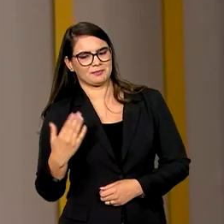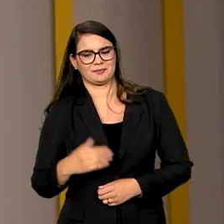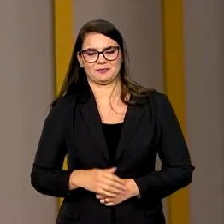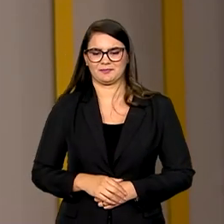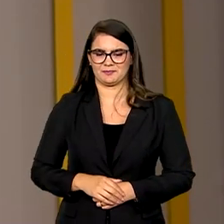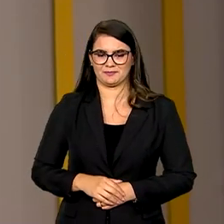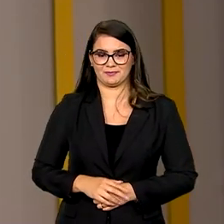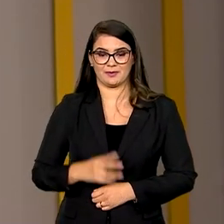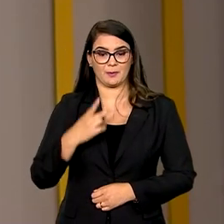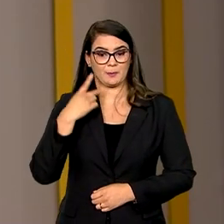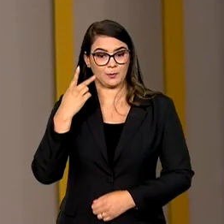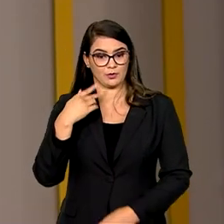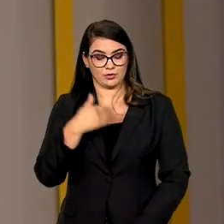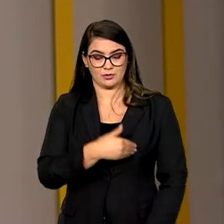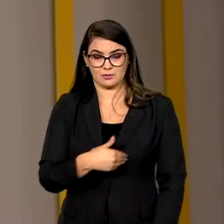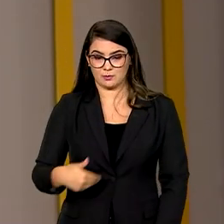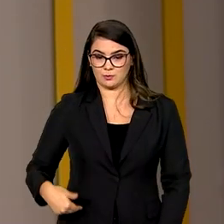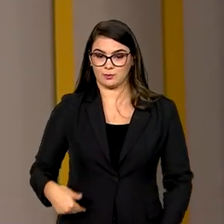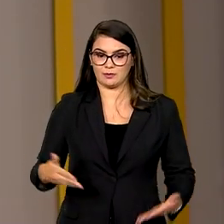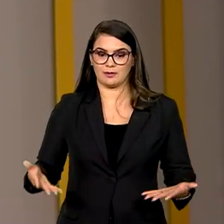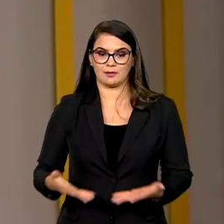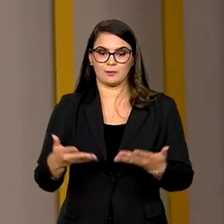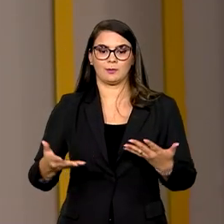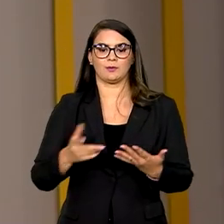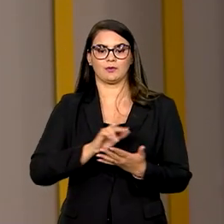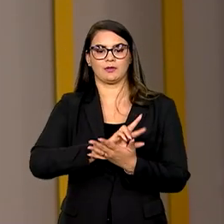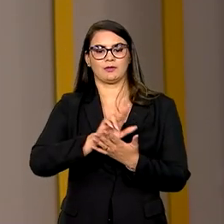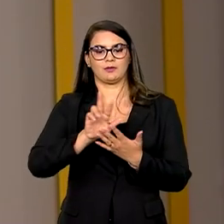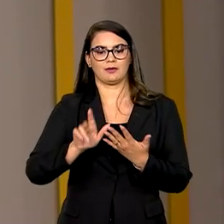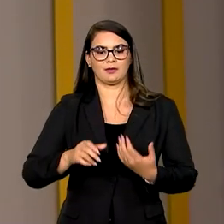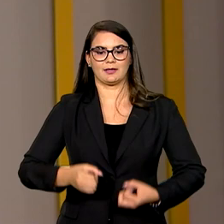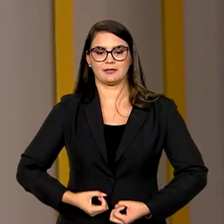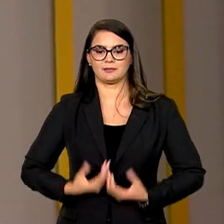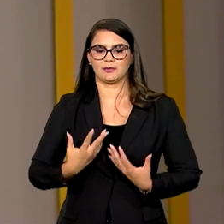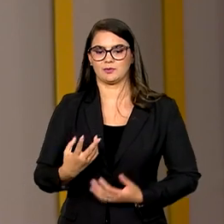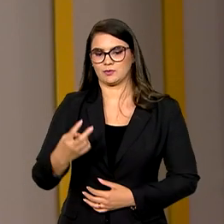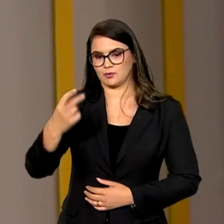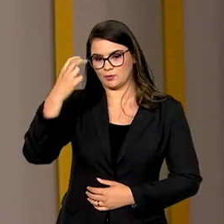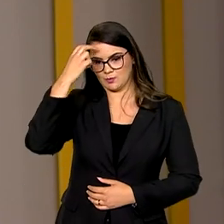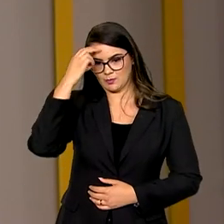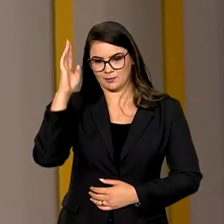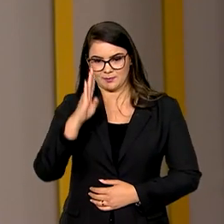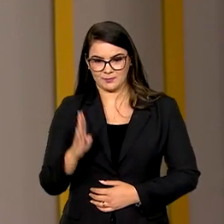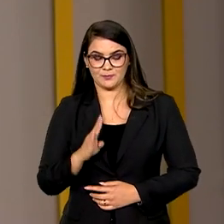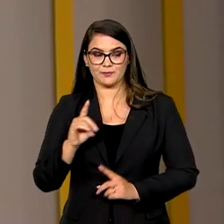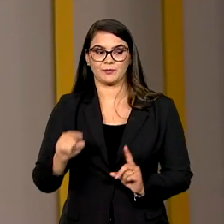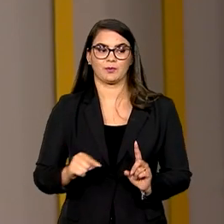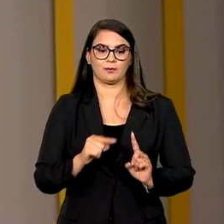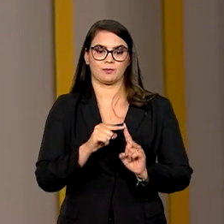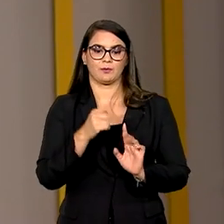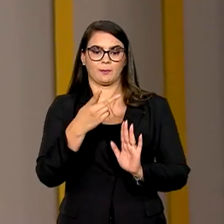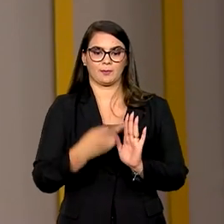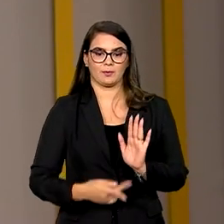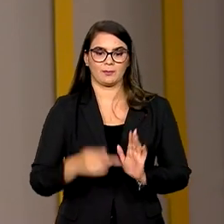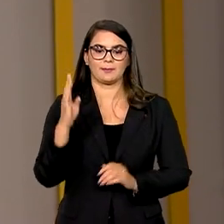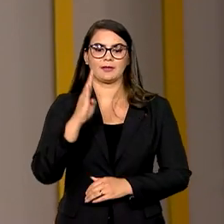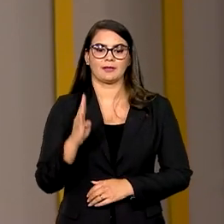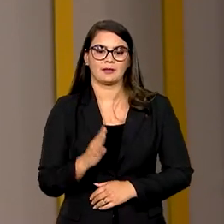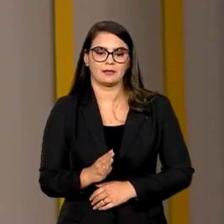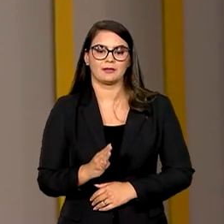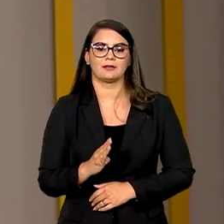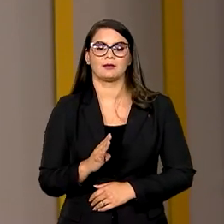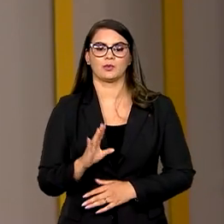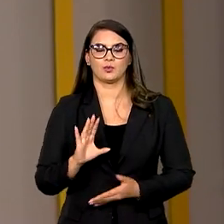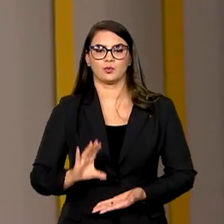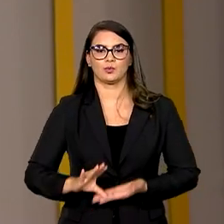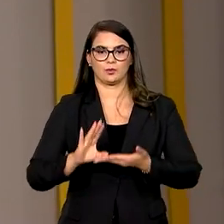fazer políticas públicas que promovam a diversidade das expressões culturais no país. Com esse objetivo, o Programa Nacional dos